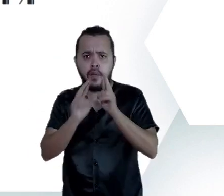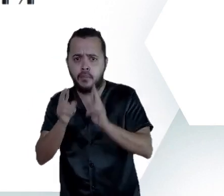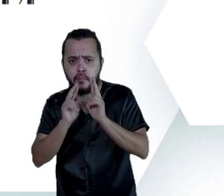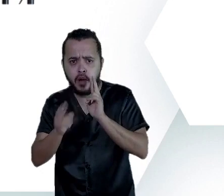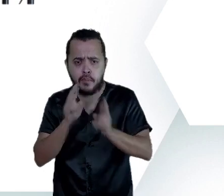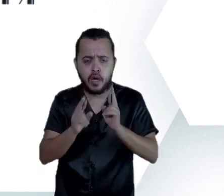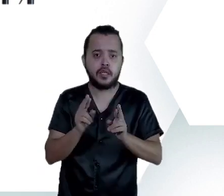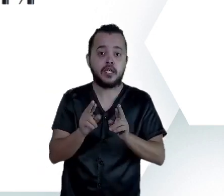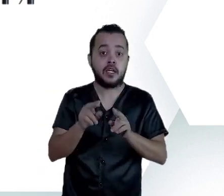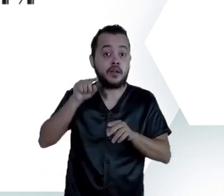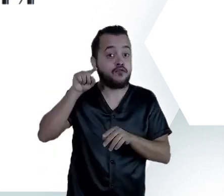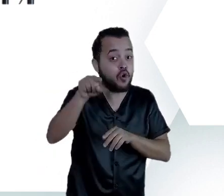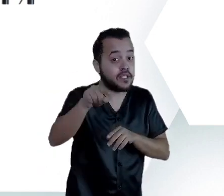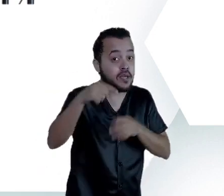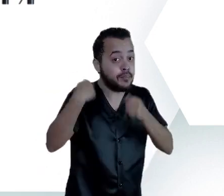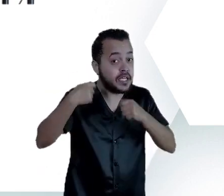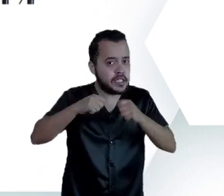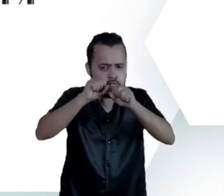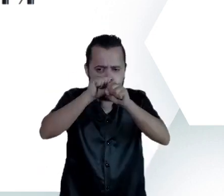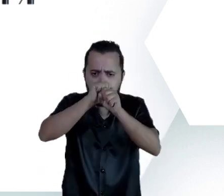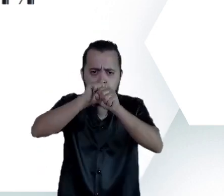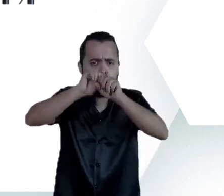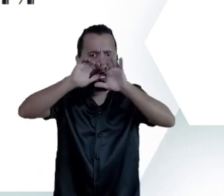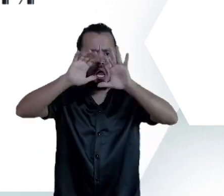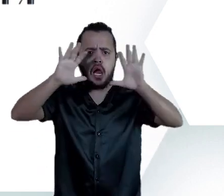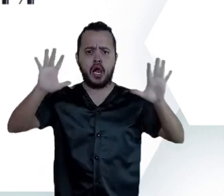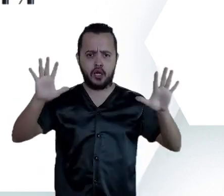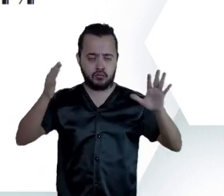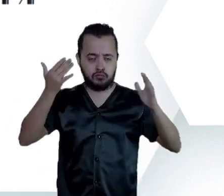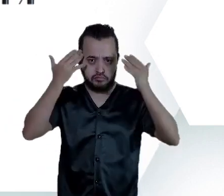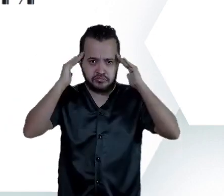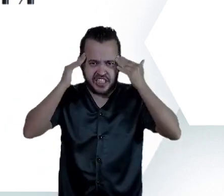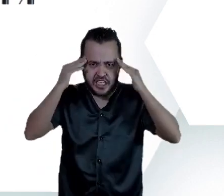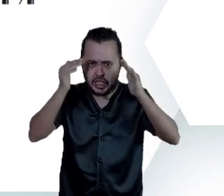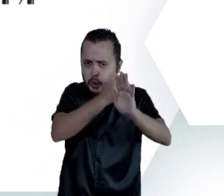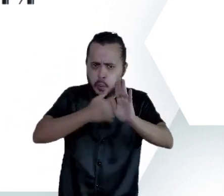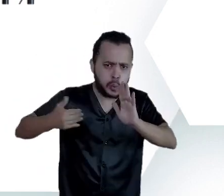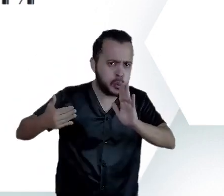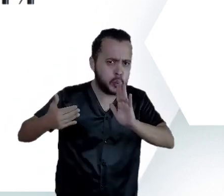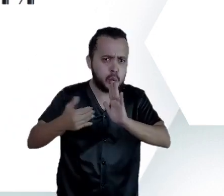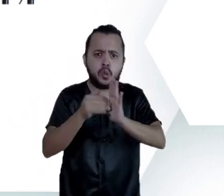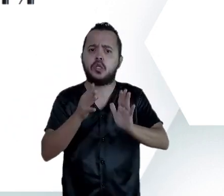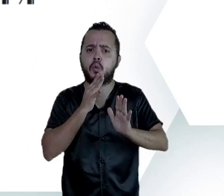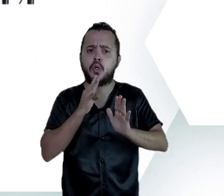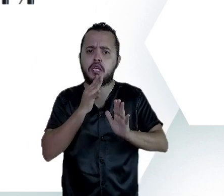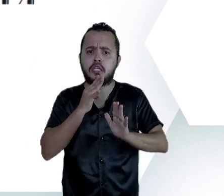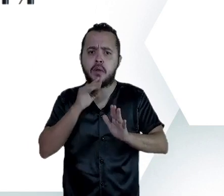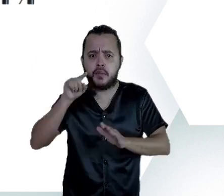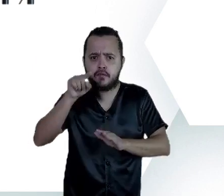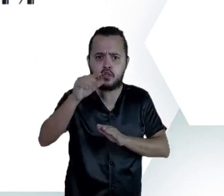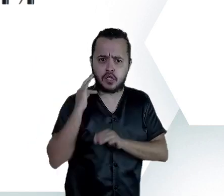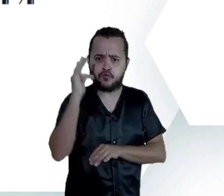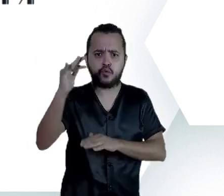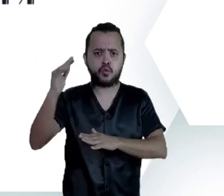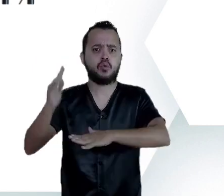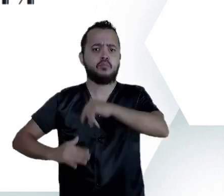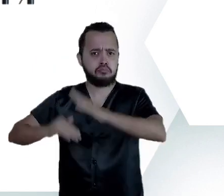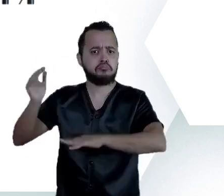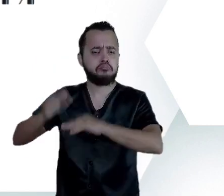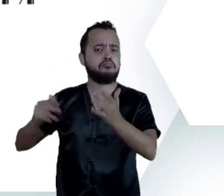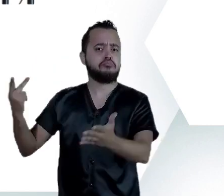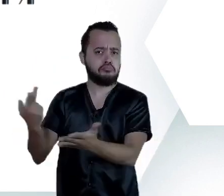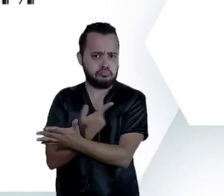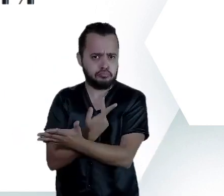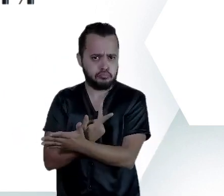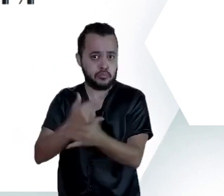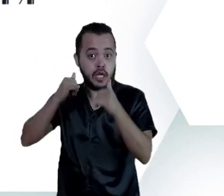e você ficar 100% de conhecimento para se tornar um excelente profissional na